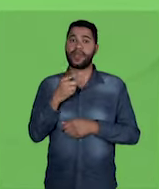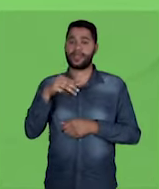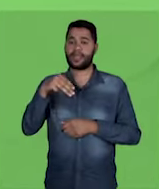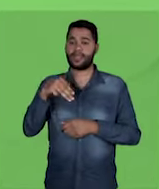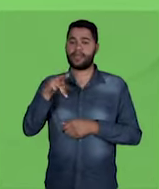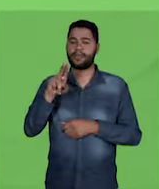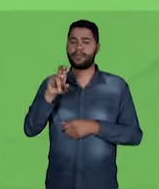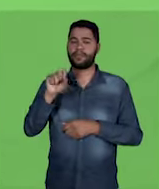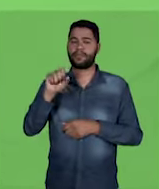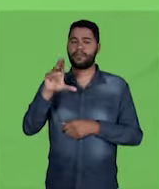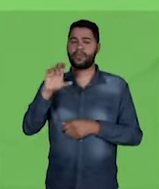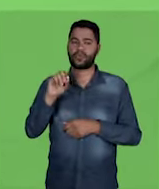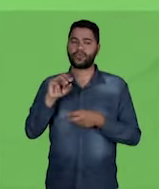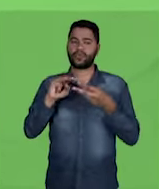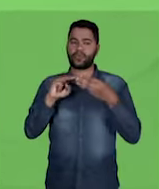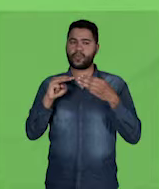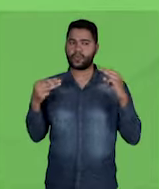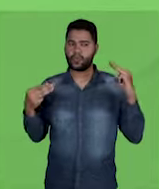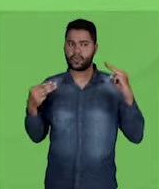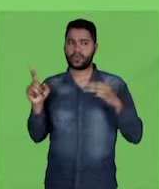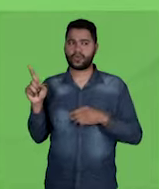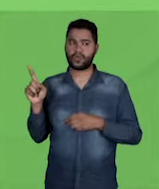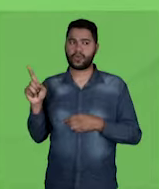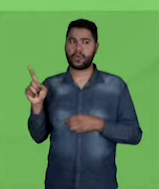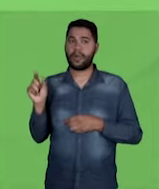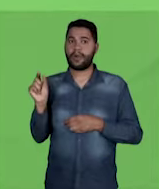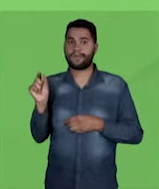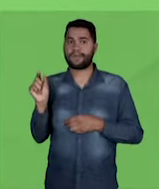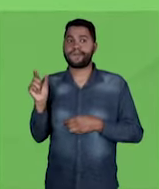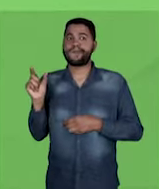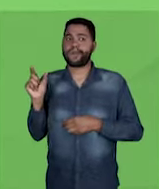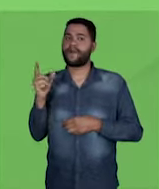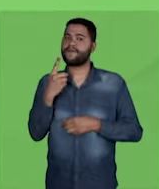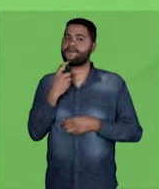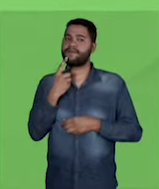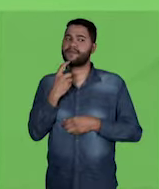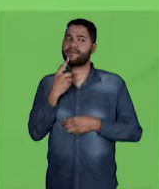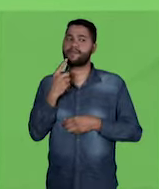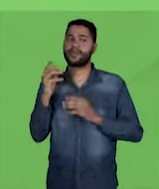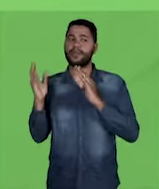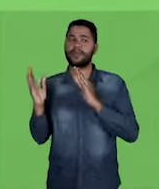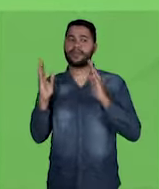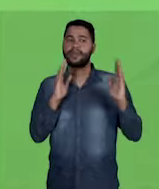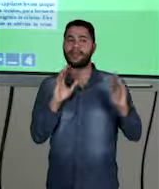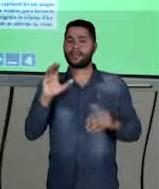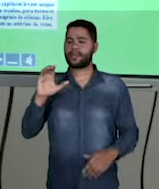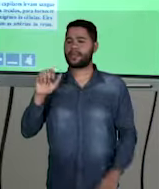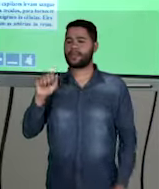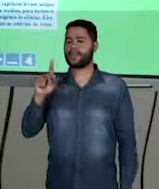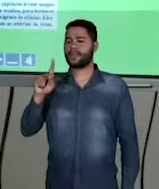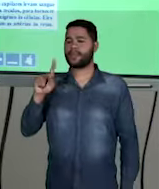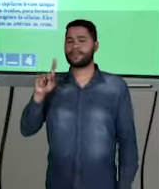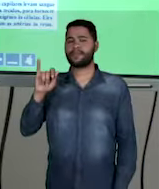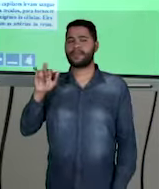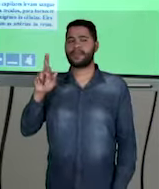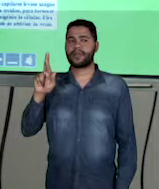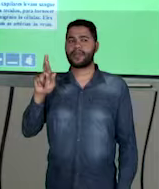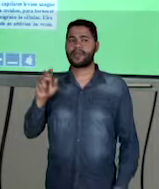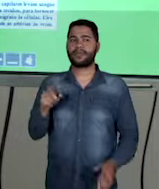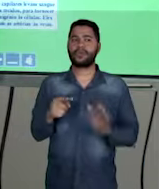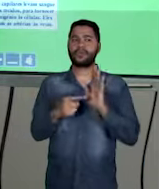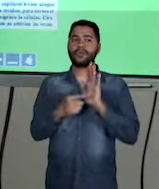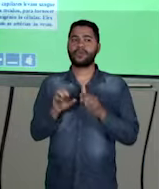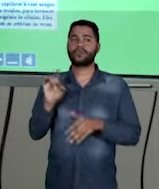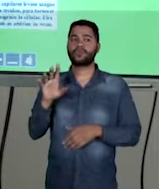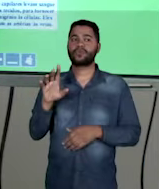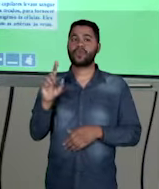a artéria, com uma camada muscular muito maior. E aqui um capilar. O capilar, gente, ele é formado